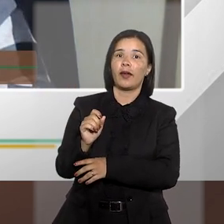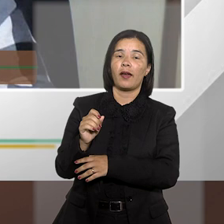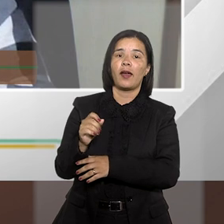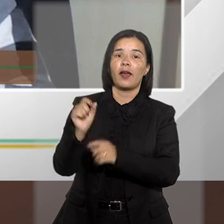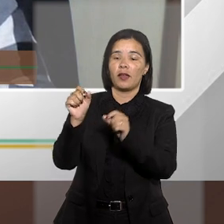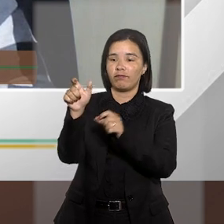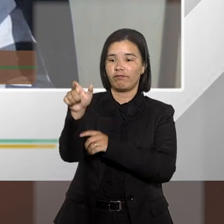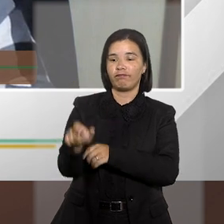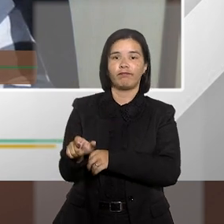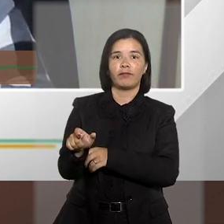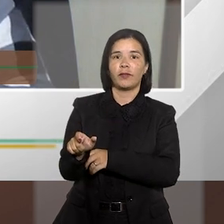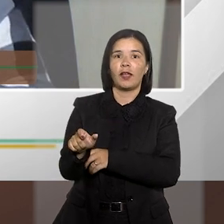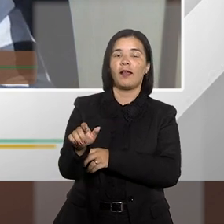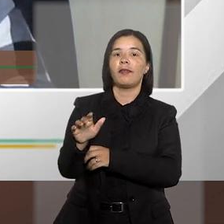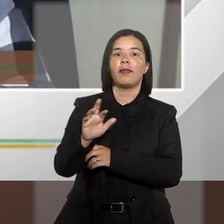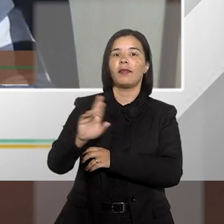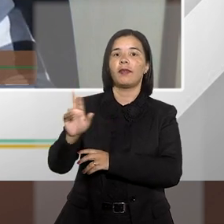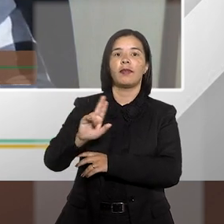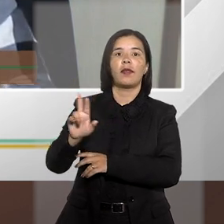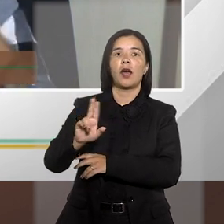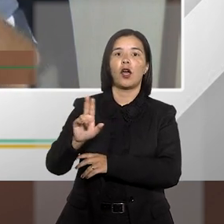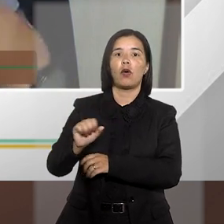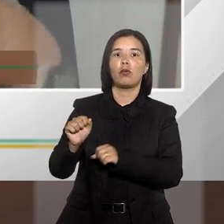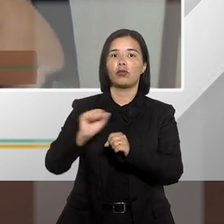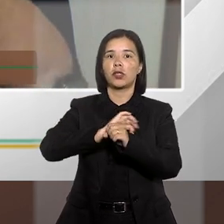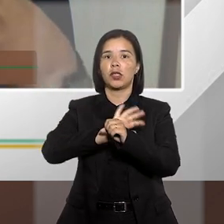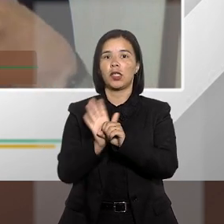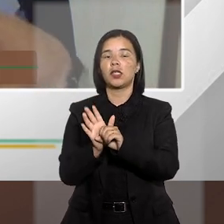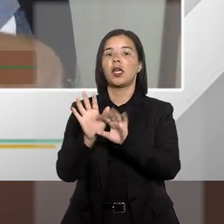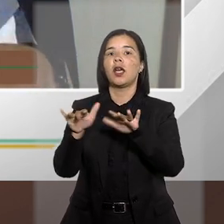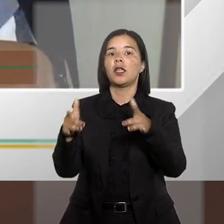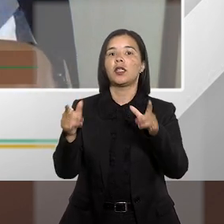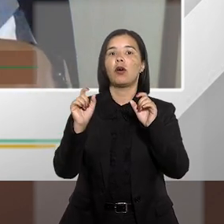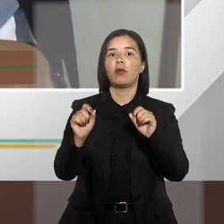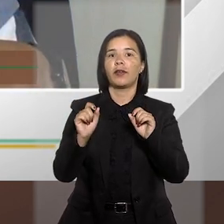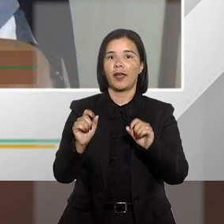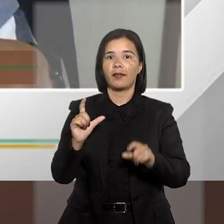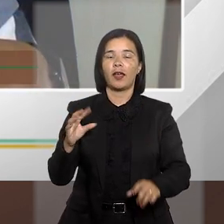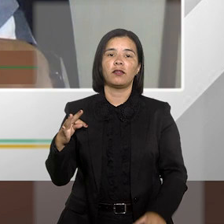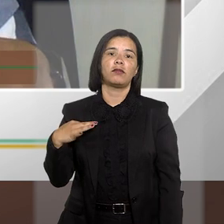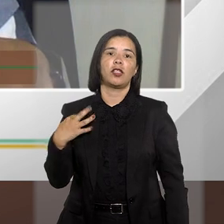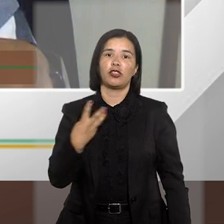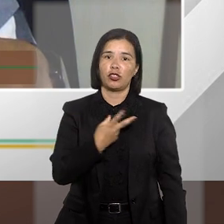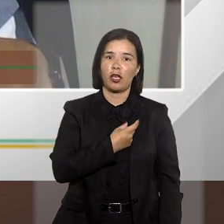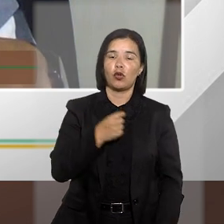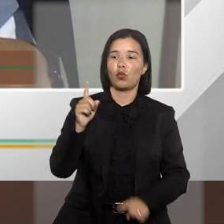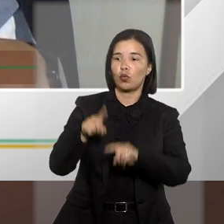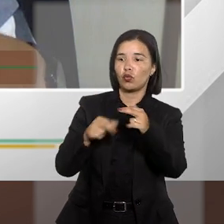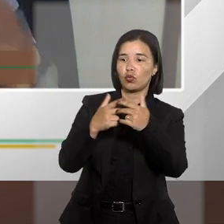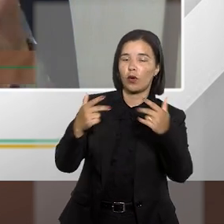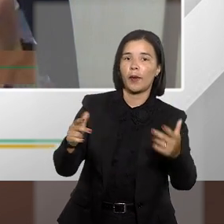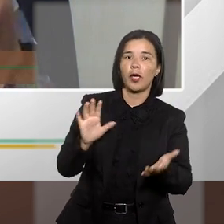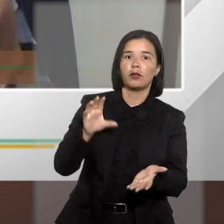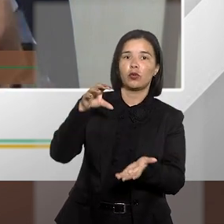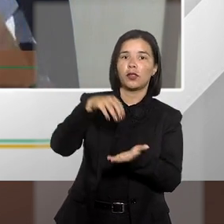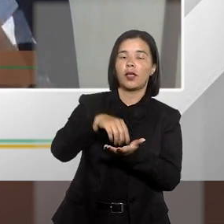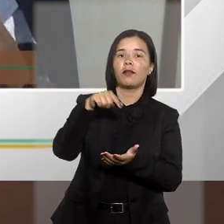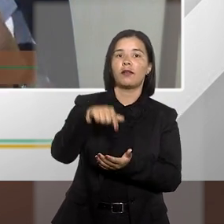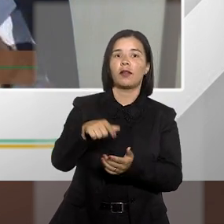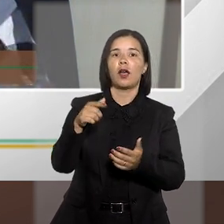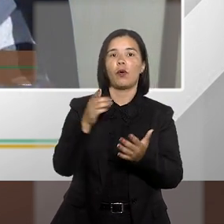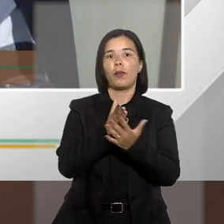corpos não cis, né? Esses corpos transgêneros que passam também a ser um instrumento central de um